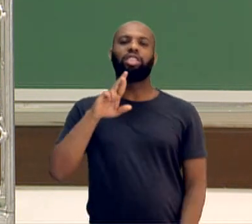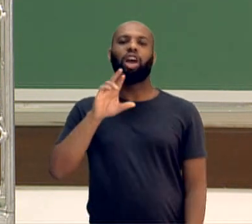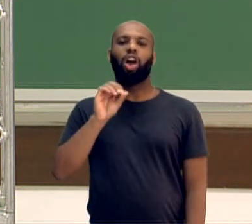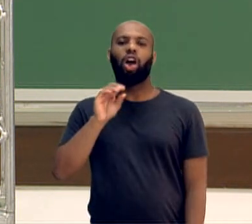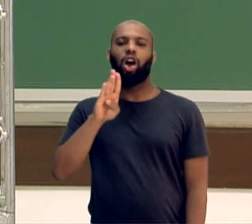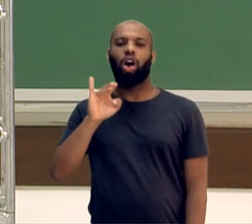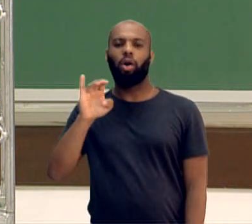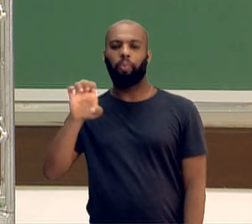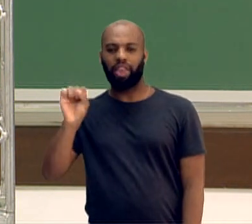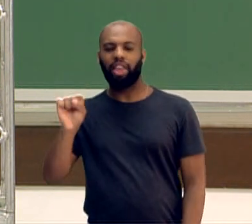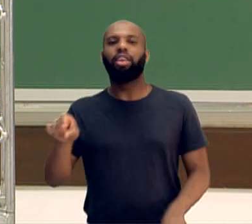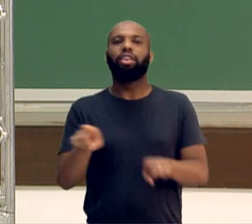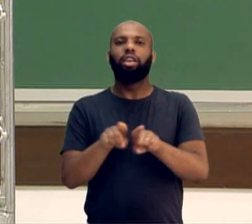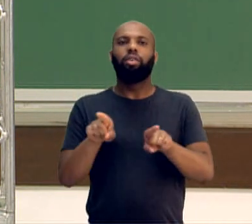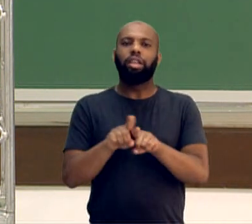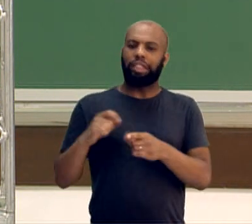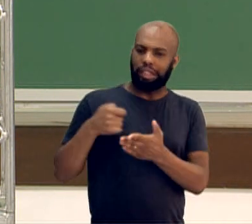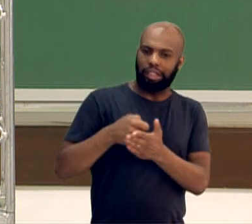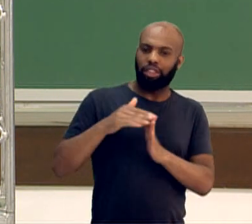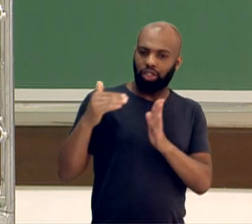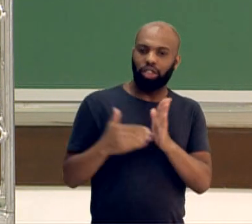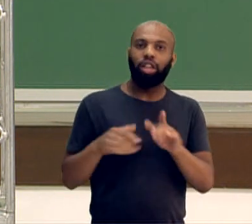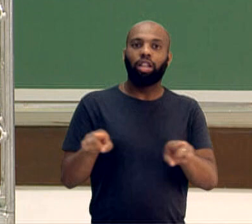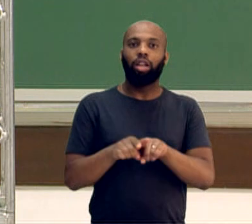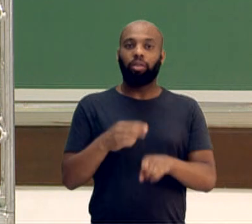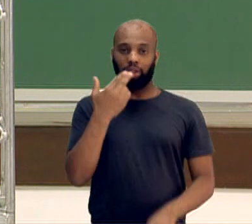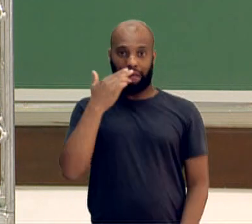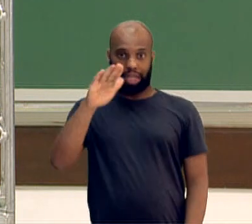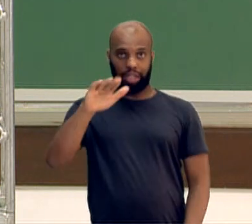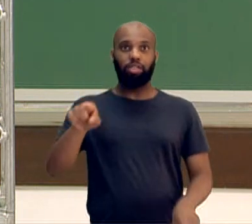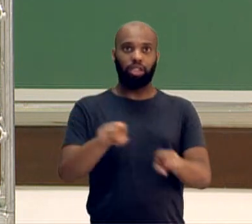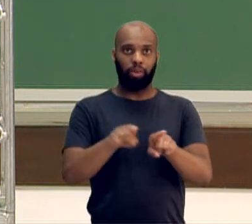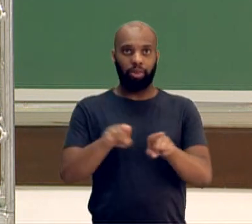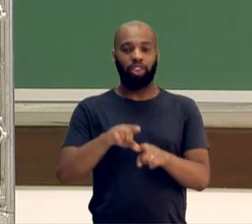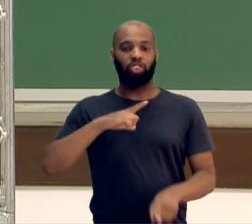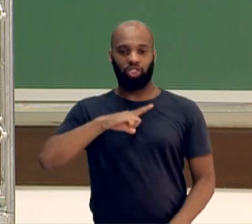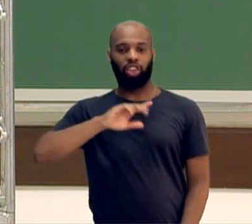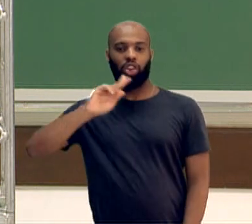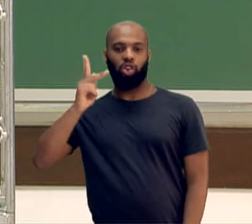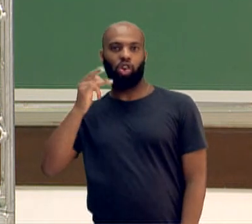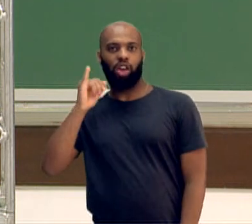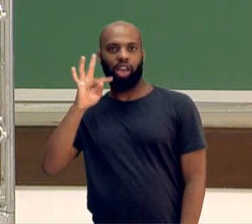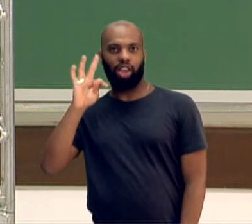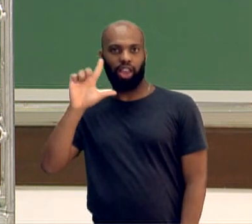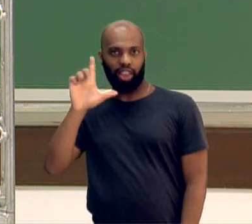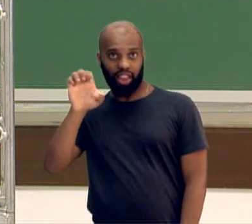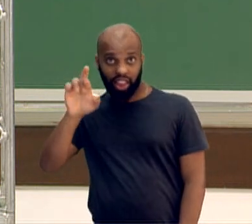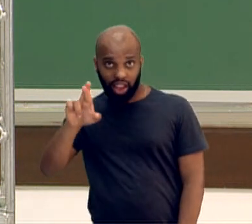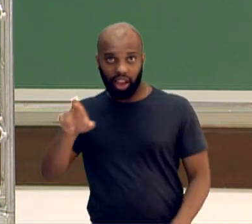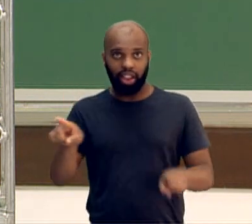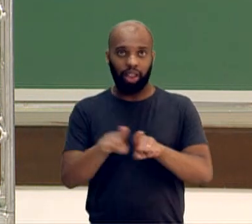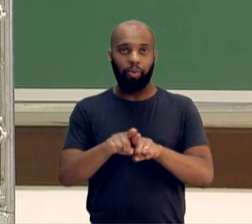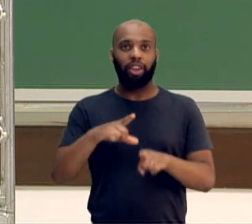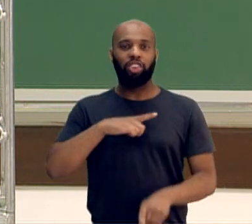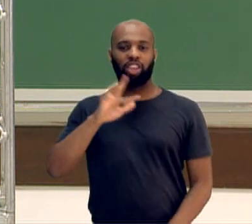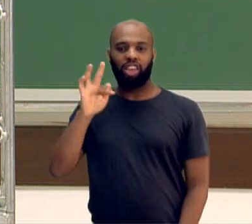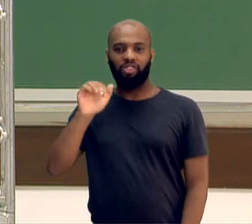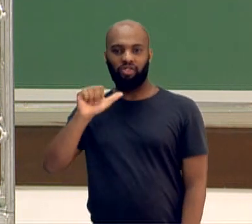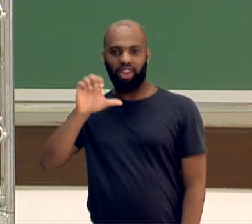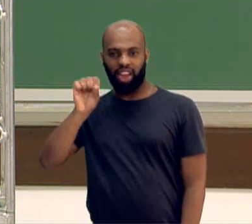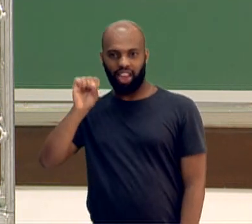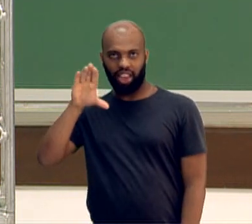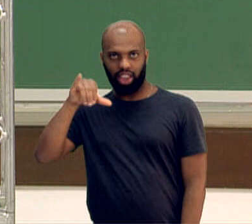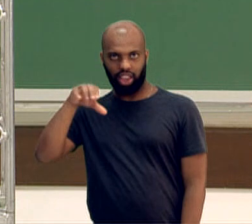Hobbes, no nazismo, a base do nazismo era do próprio Hitler, no fascismo do